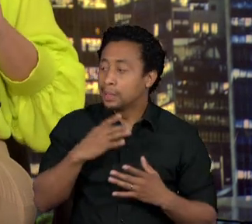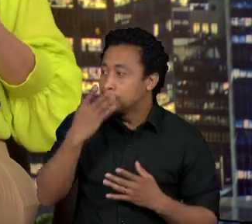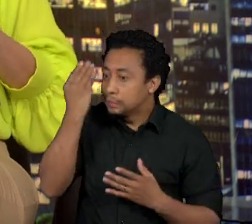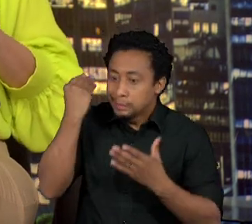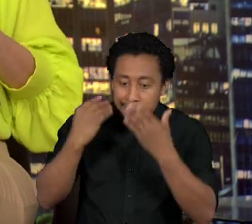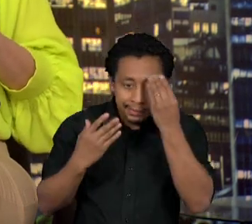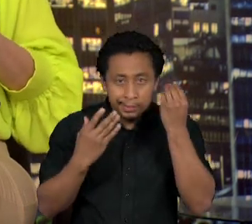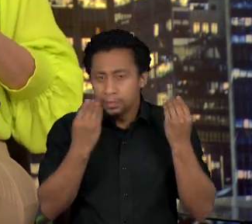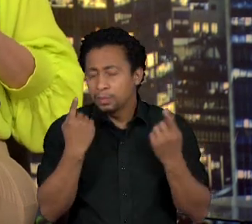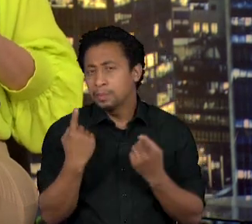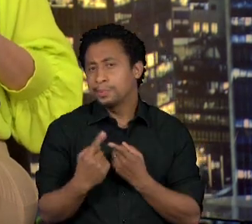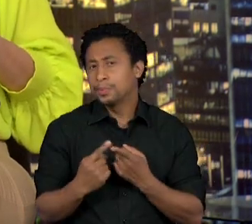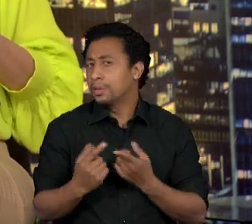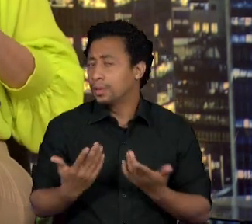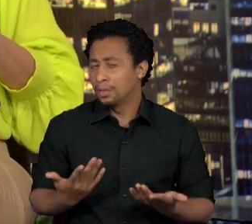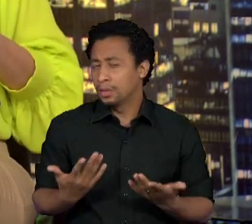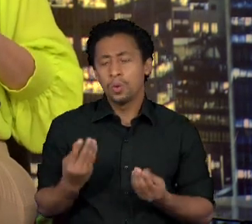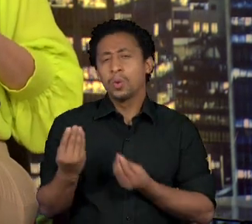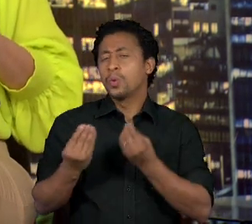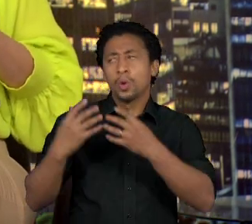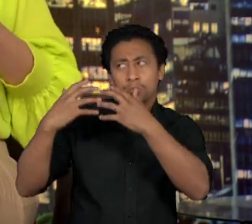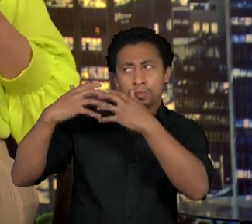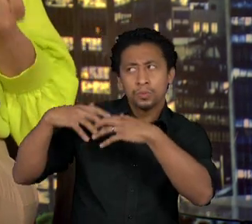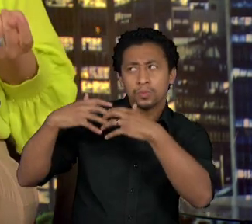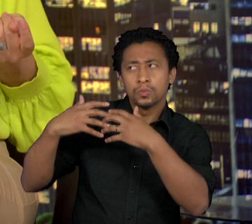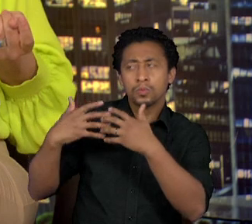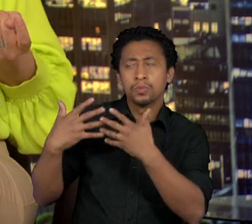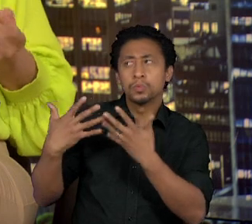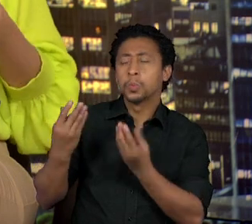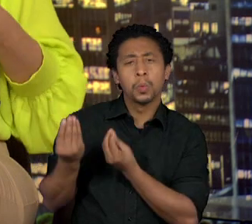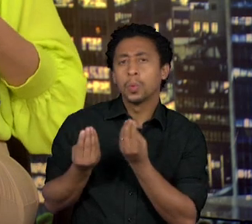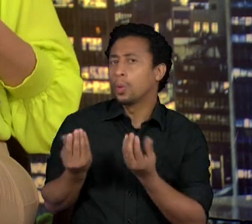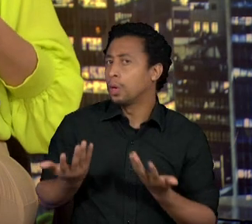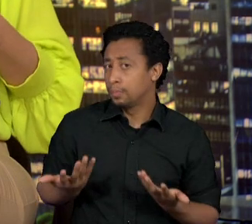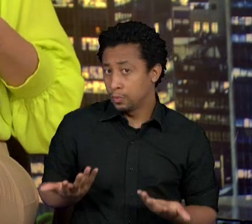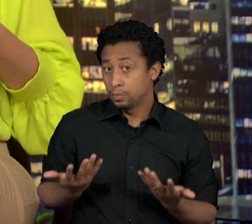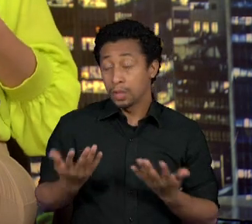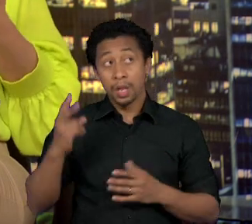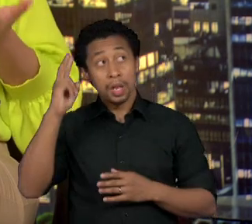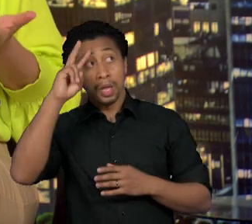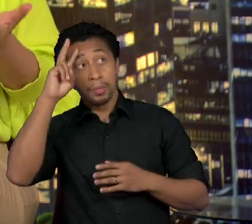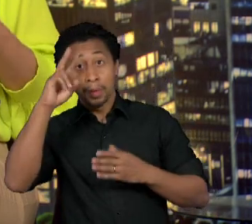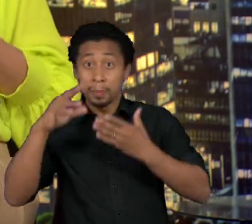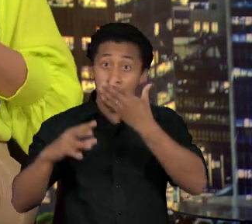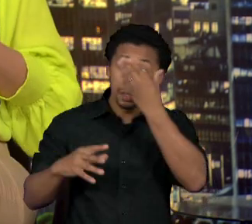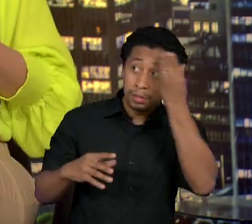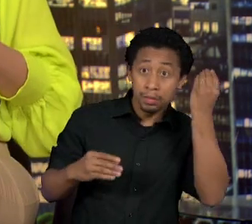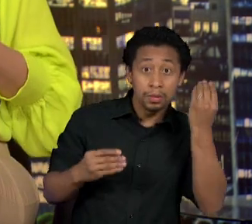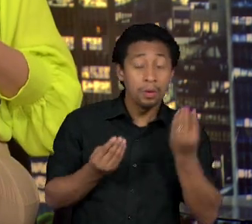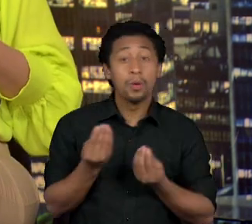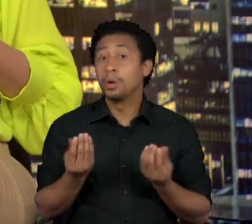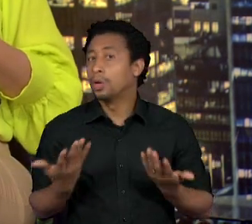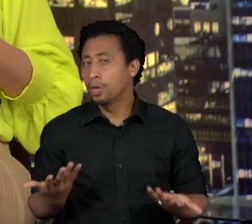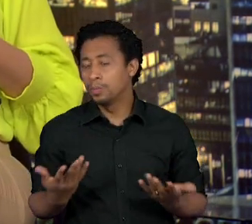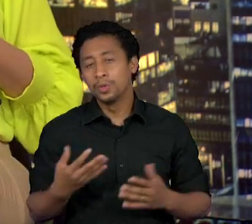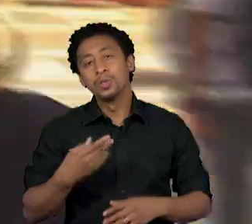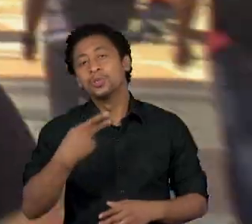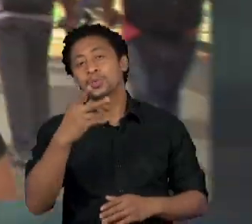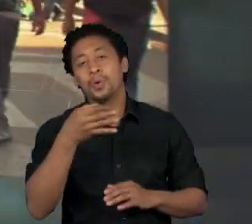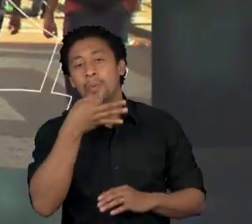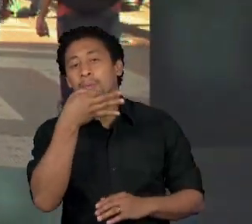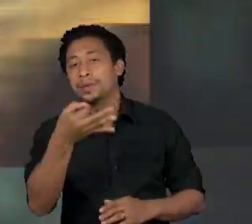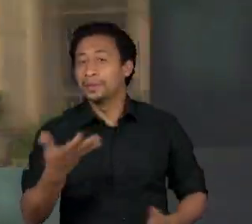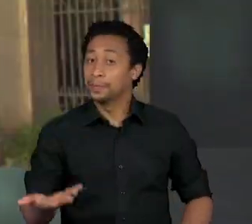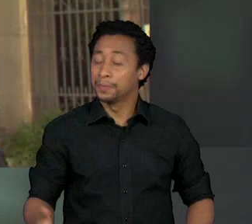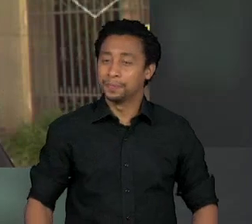Como funciona esse complexo sistema? O que determina o que lembramos e o que esquecemos? Qual a sua opinião?